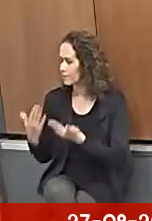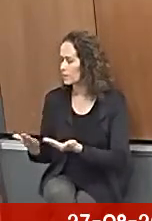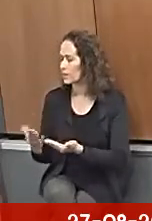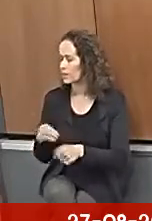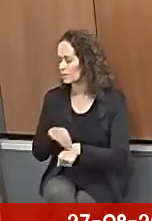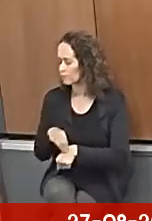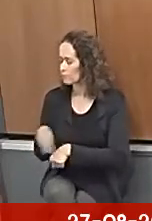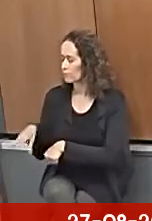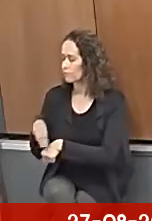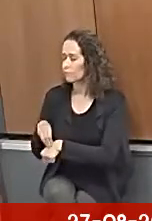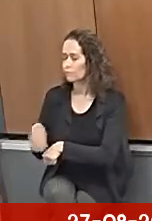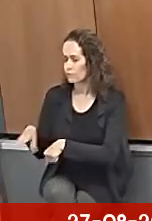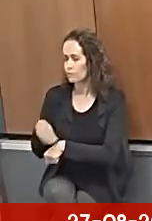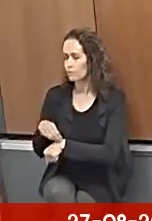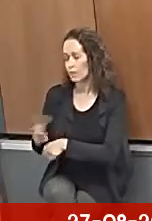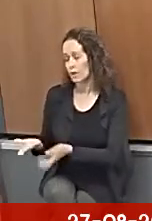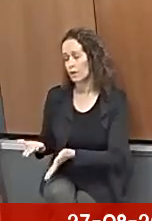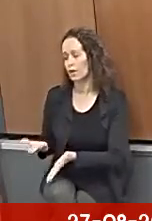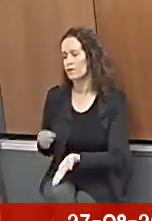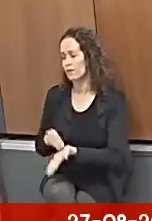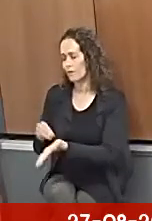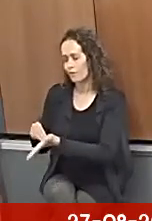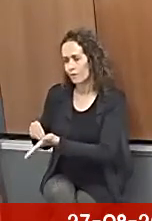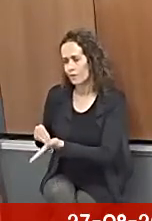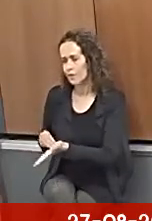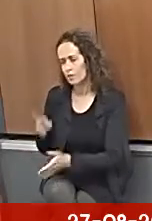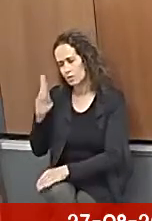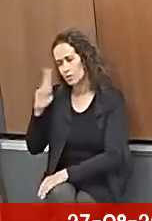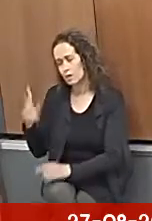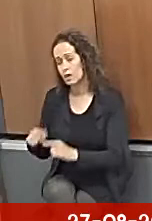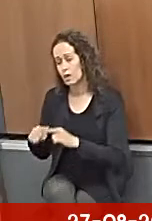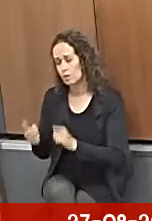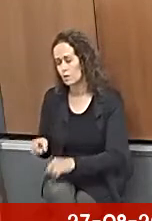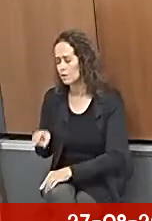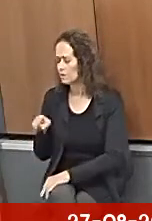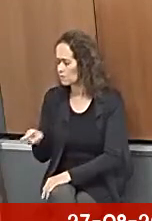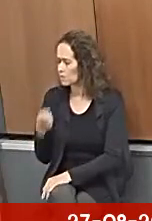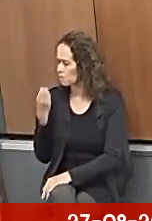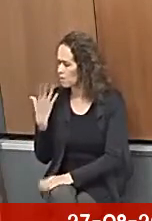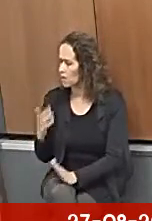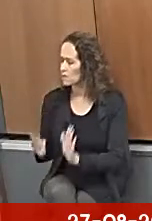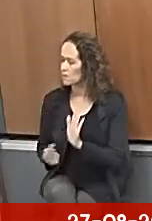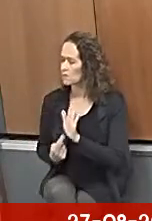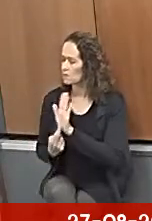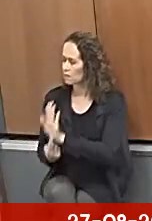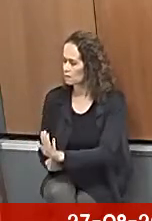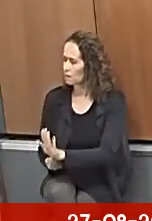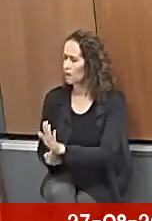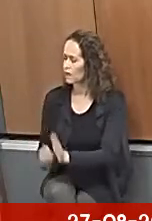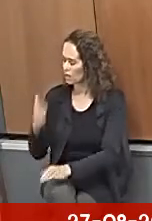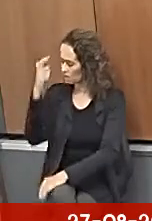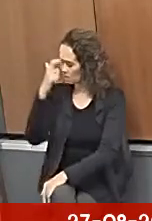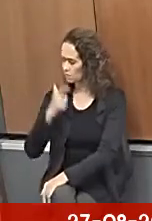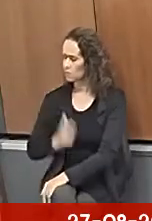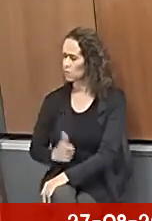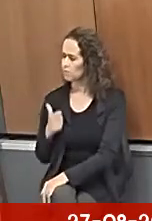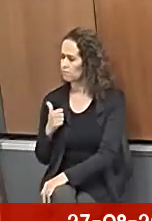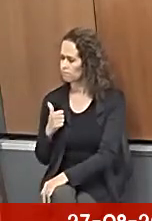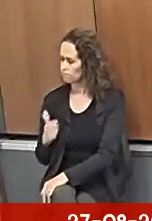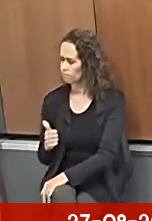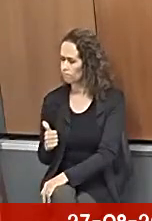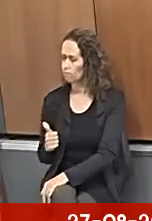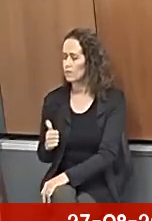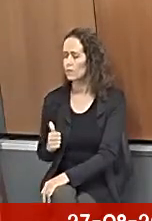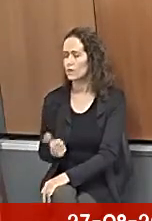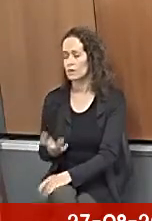diretoria a gente sentiu muita falta apesar que foi muito bem representada por você né pela sua postura pela sua conduta que na